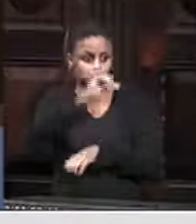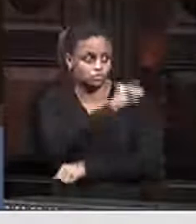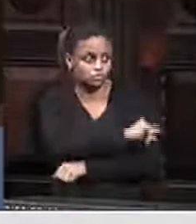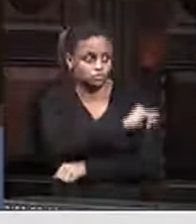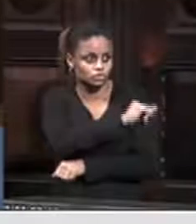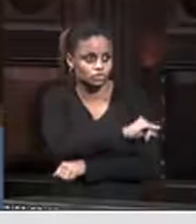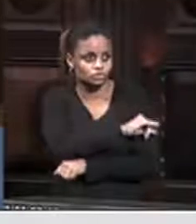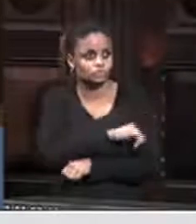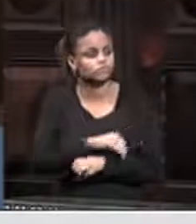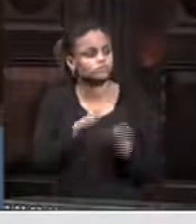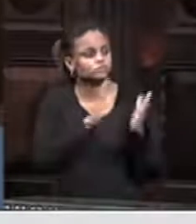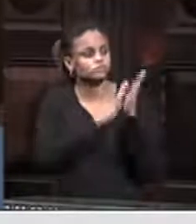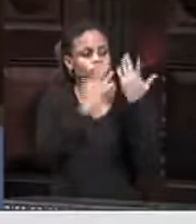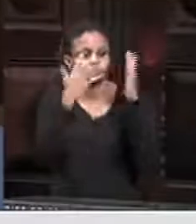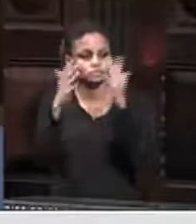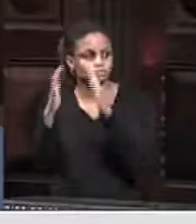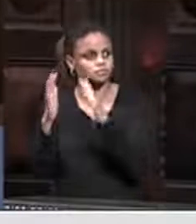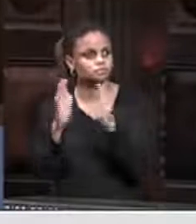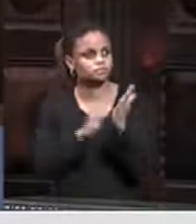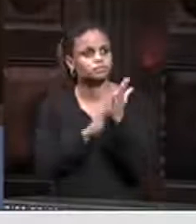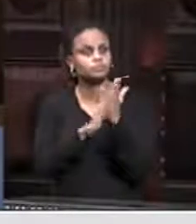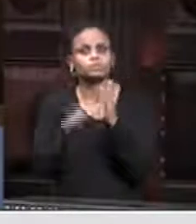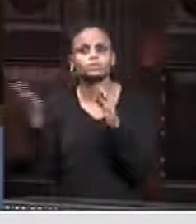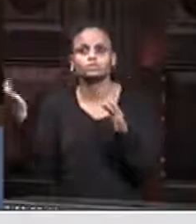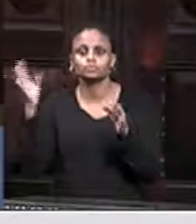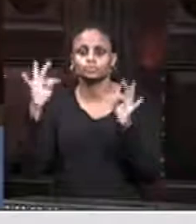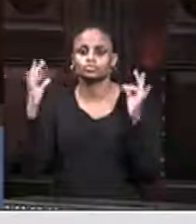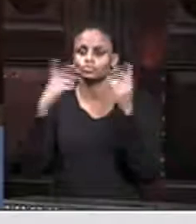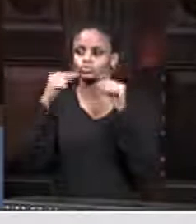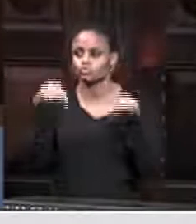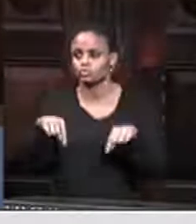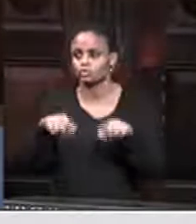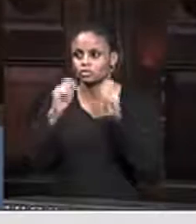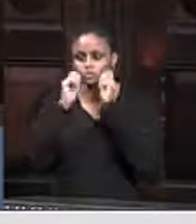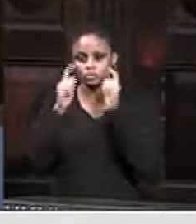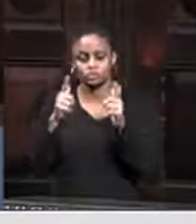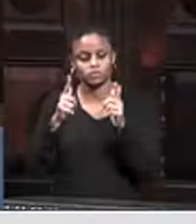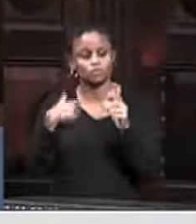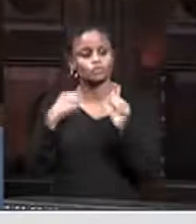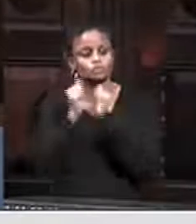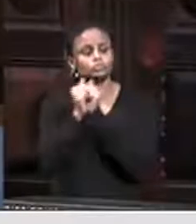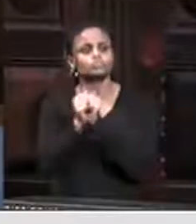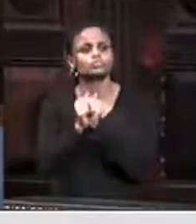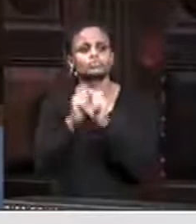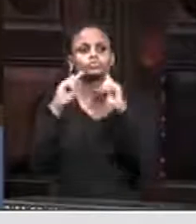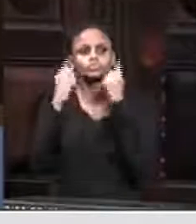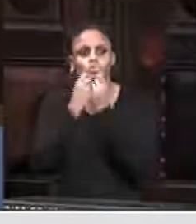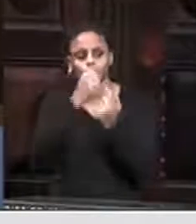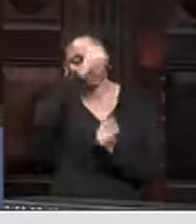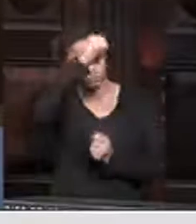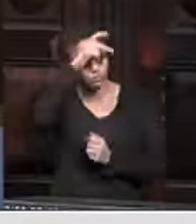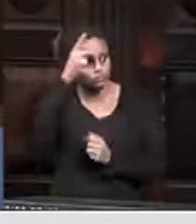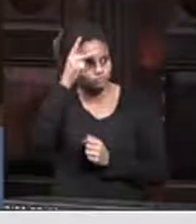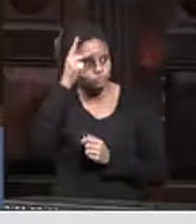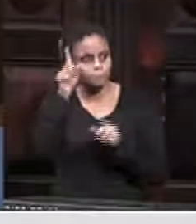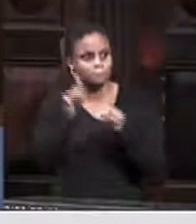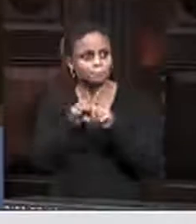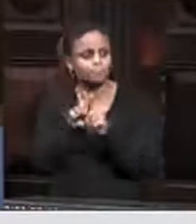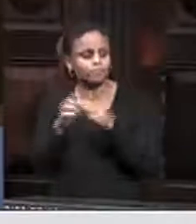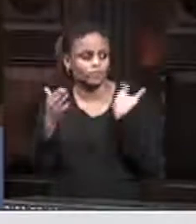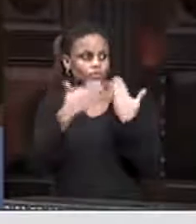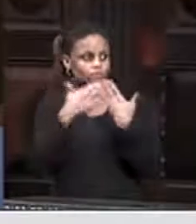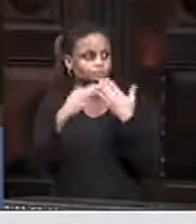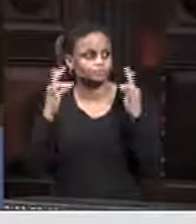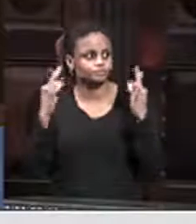Janeiro. Parabéns pela presença de todos, seguimos com o debate, estarei presente nas audiências públicas e pronto a dialogar com todos